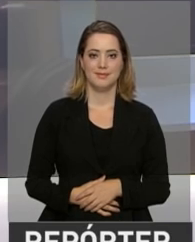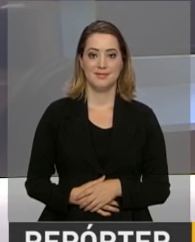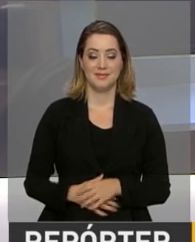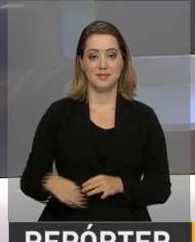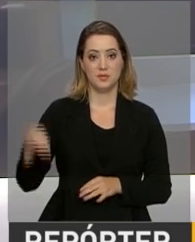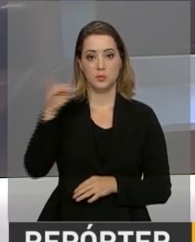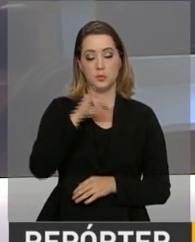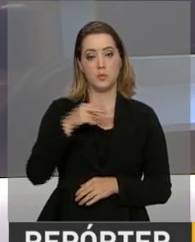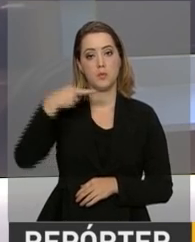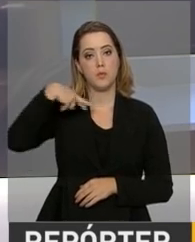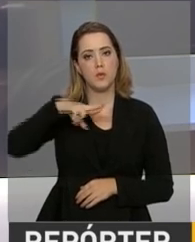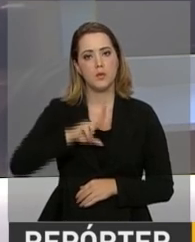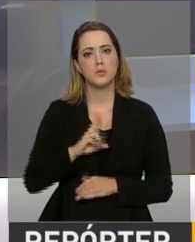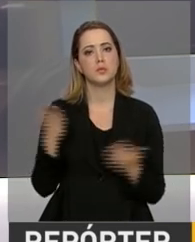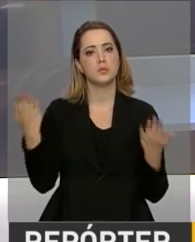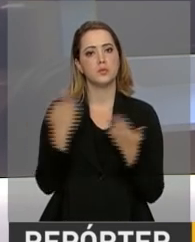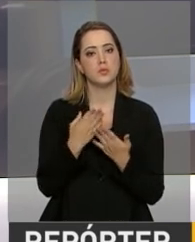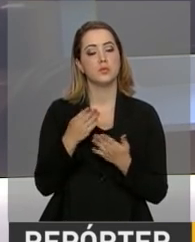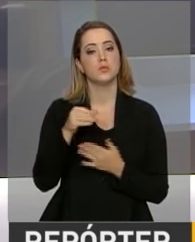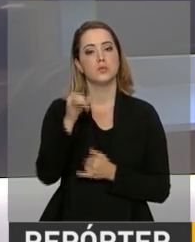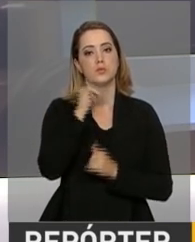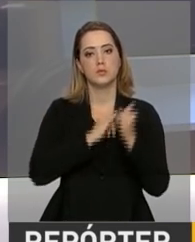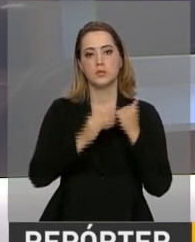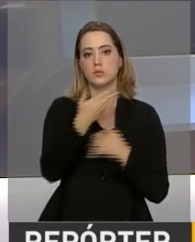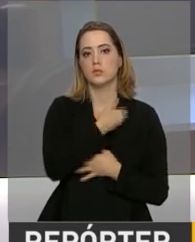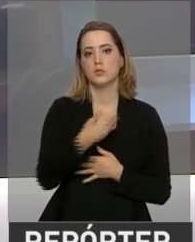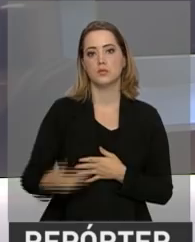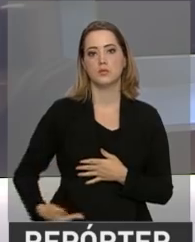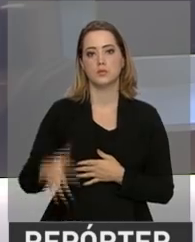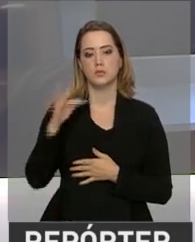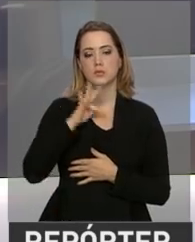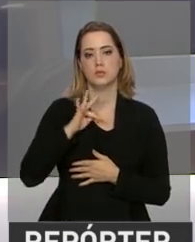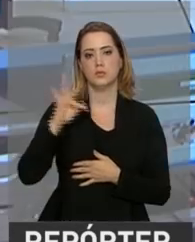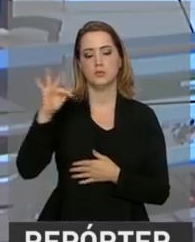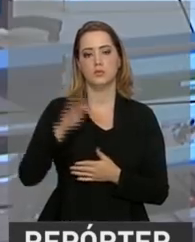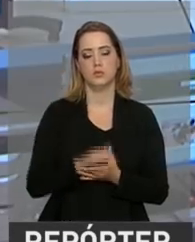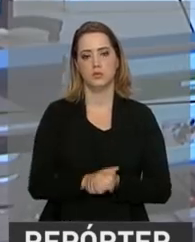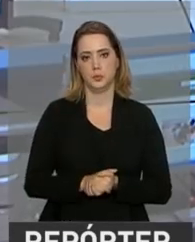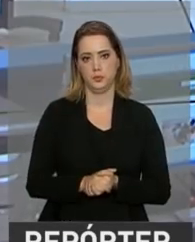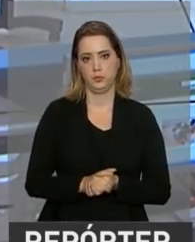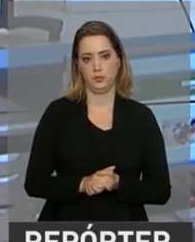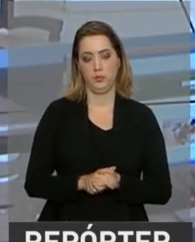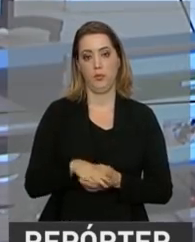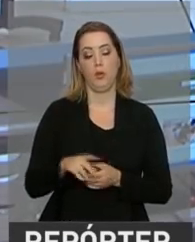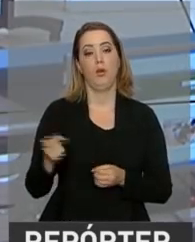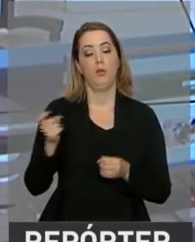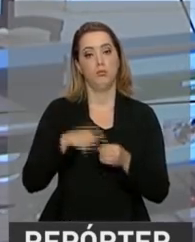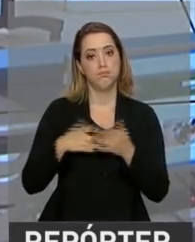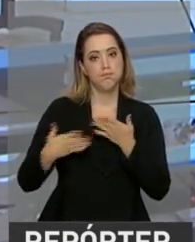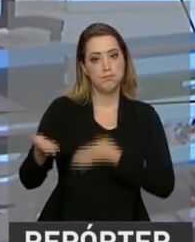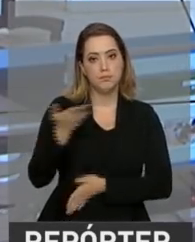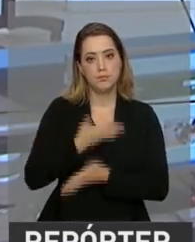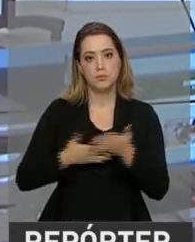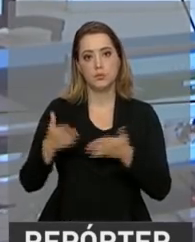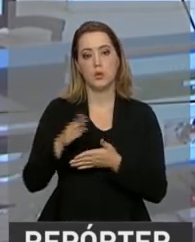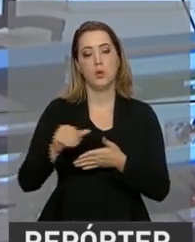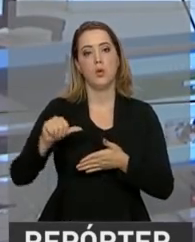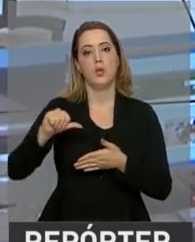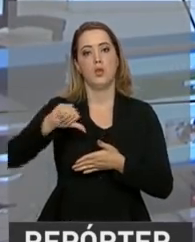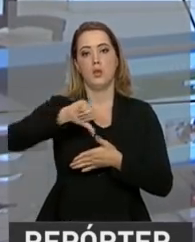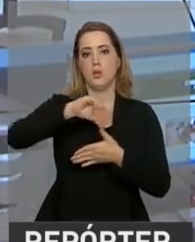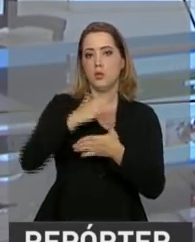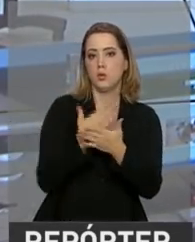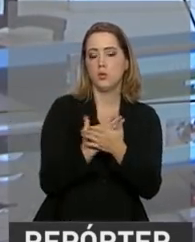Olá, o repórter NBR está de volta com as notícias do governo federal. A retomada das negociações entre o